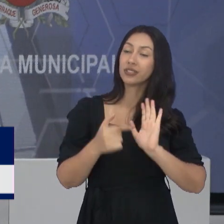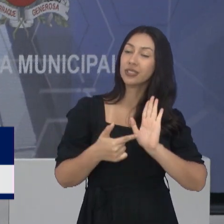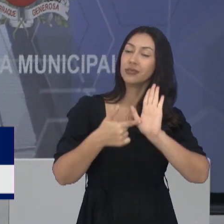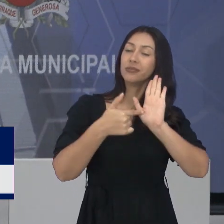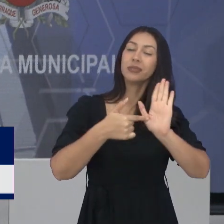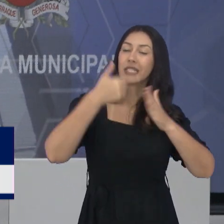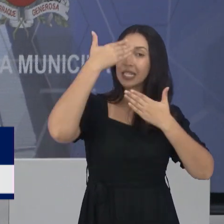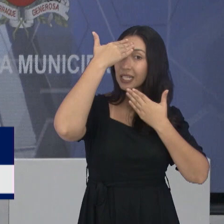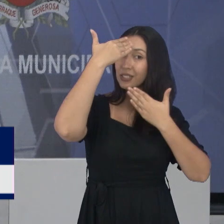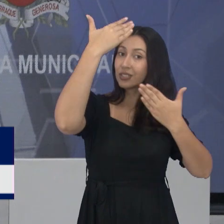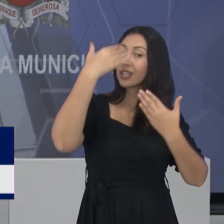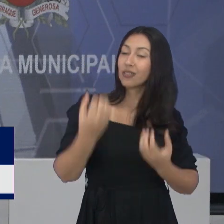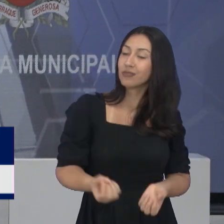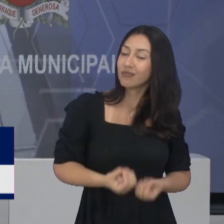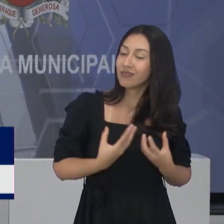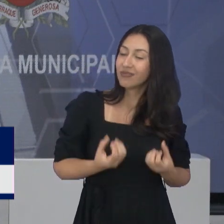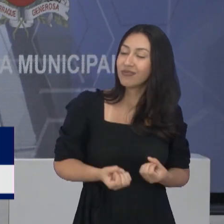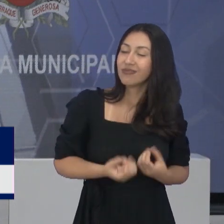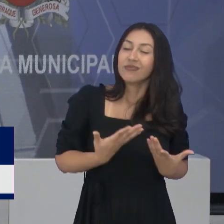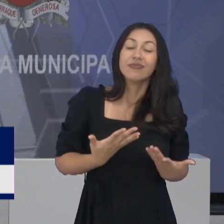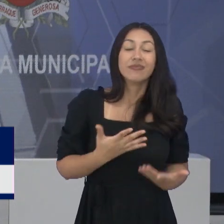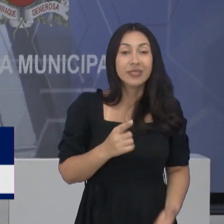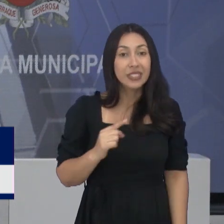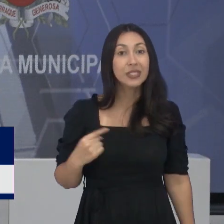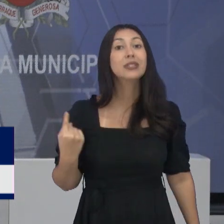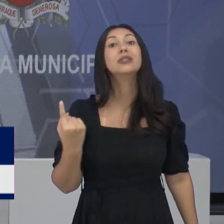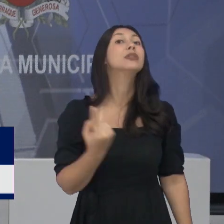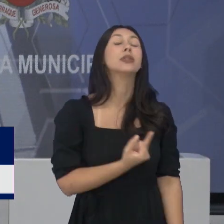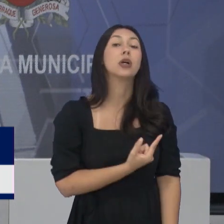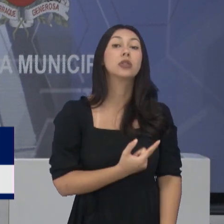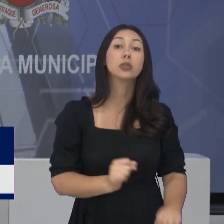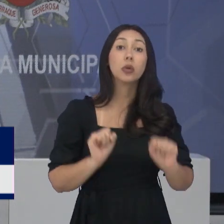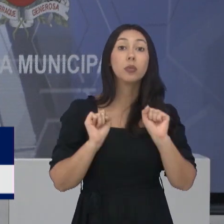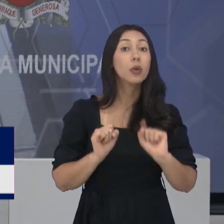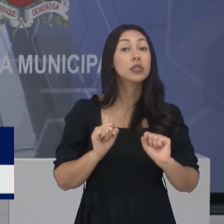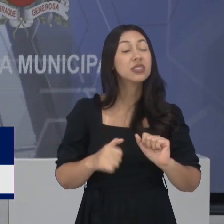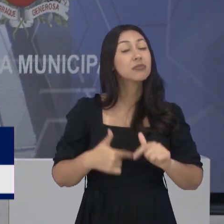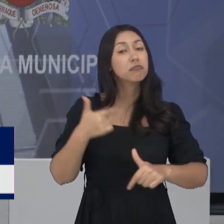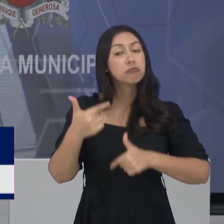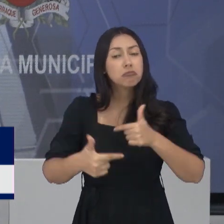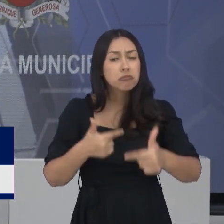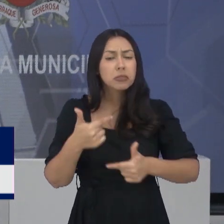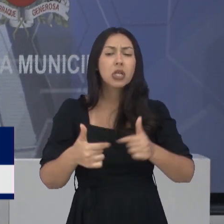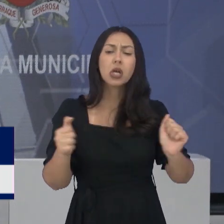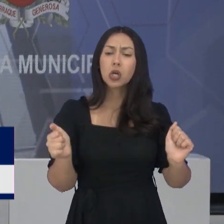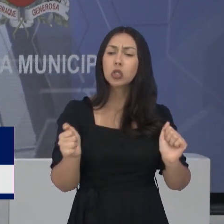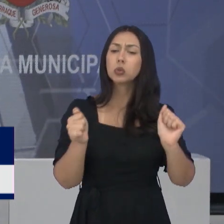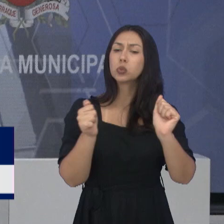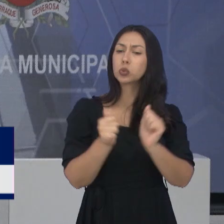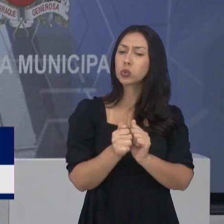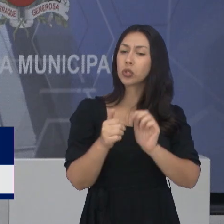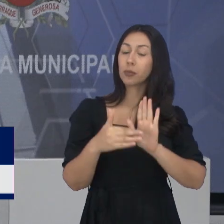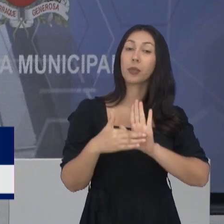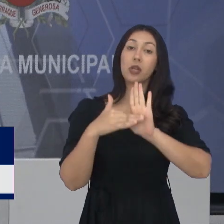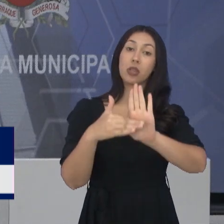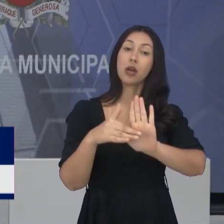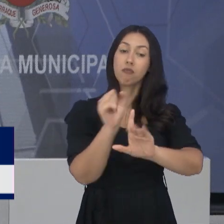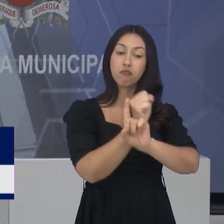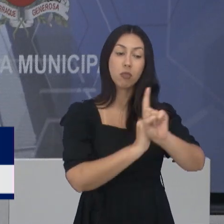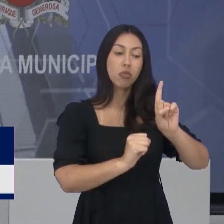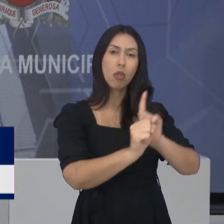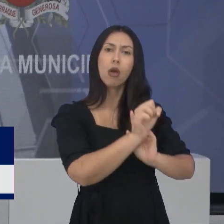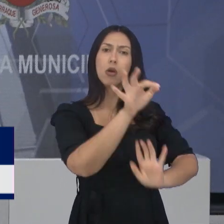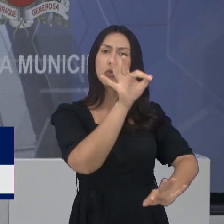e inspiração para todos nós e que possamos continuar a trabalhar juntos em prol de uma sociedade mais